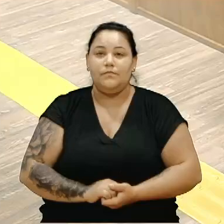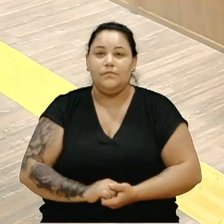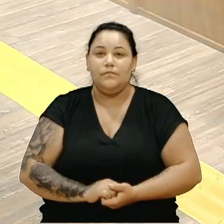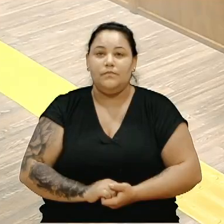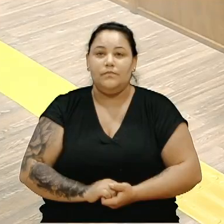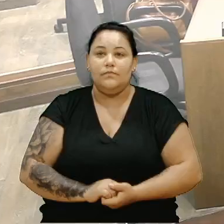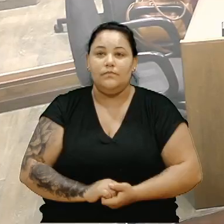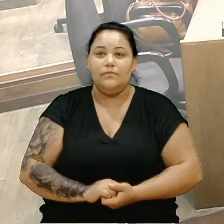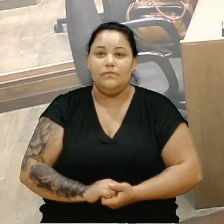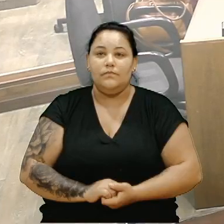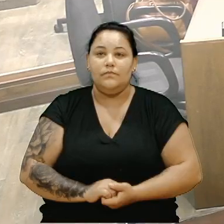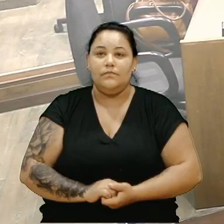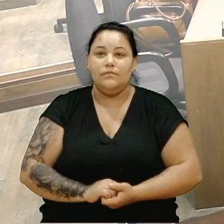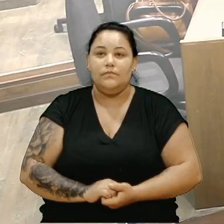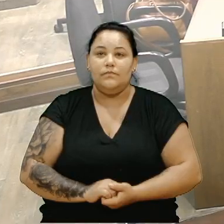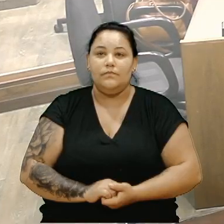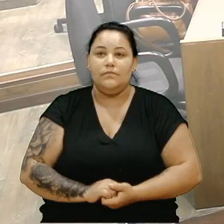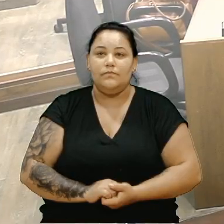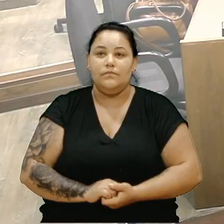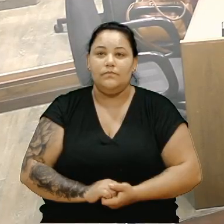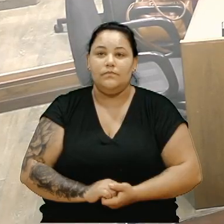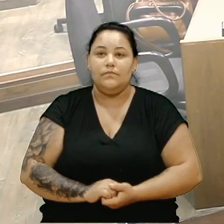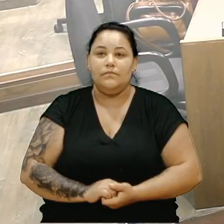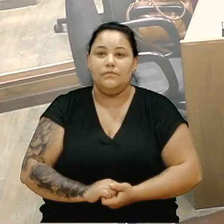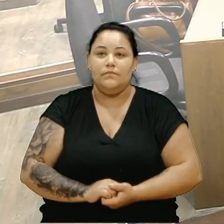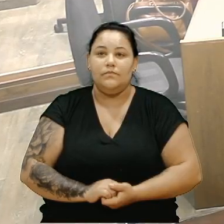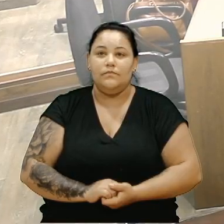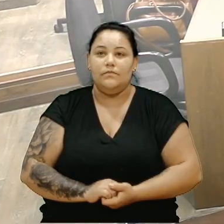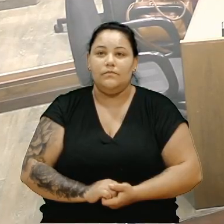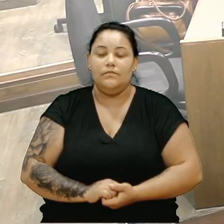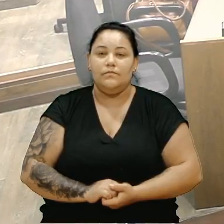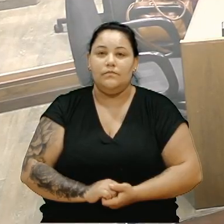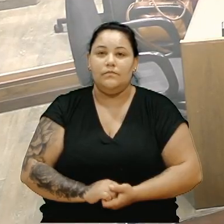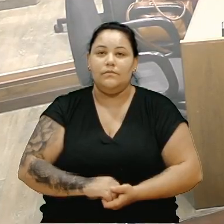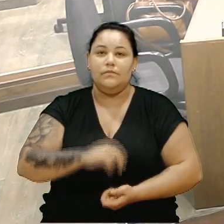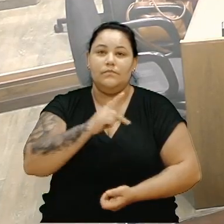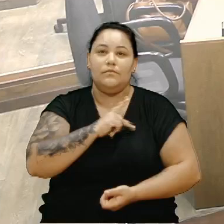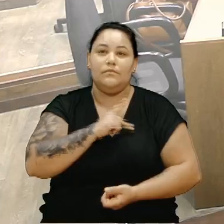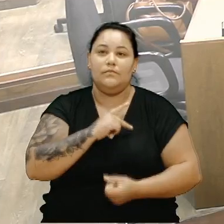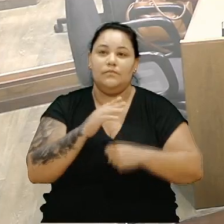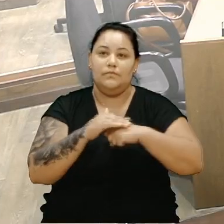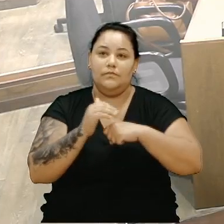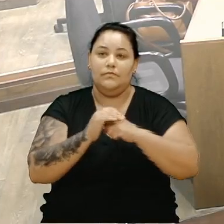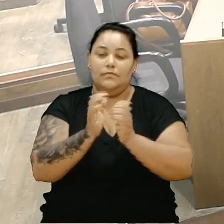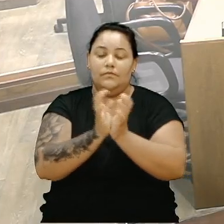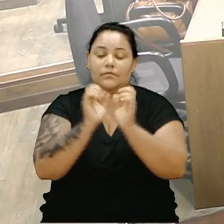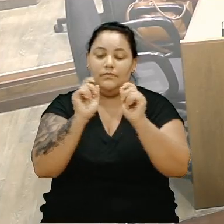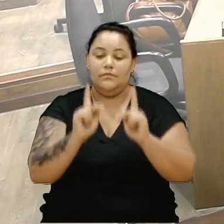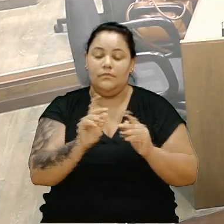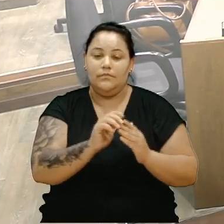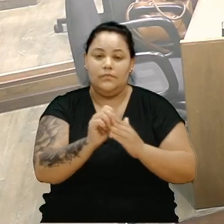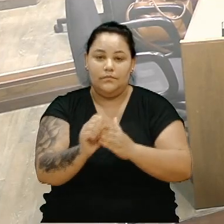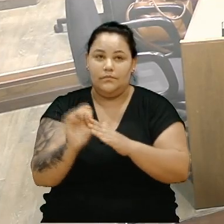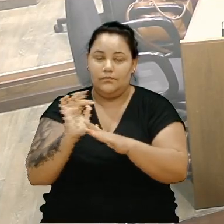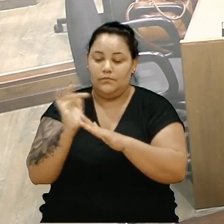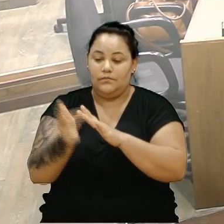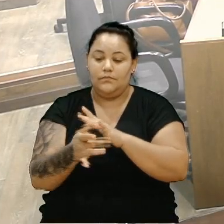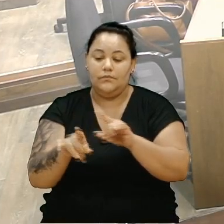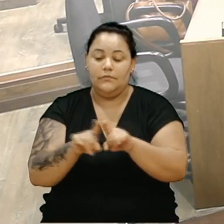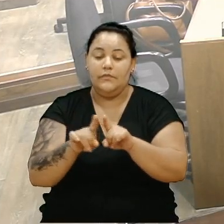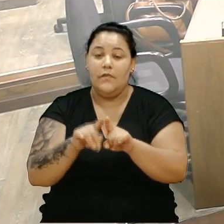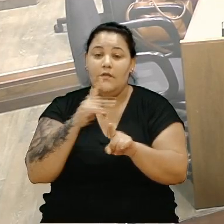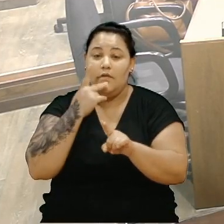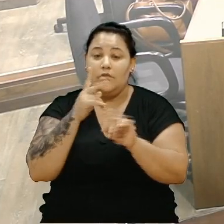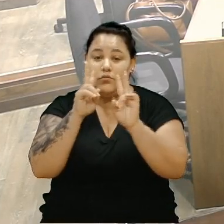Cristiano Becker. Senhora presidente, nobres colegas vereadores, quem está nos assistindo nas redes sociais, né, quando se trata do